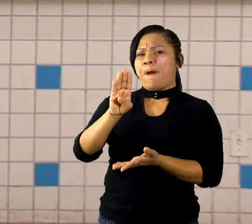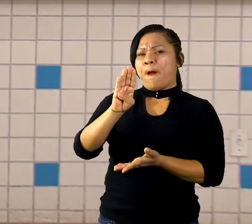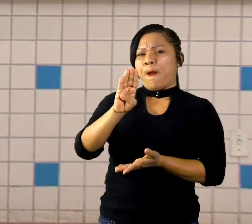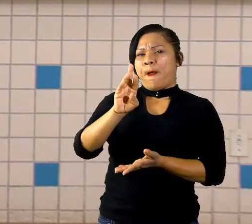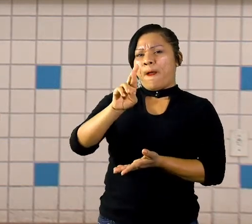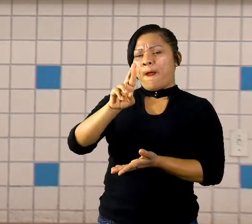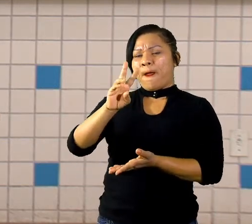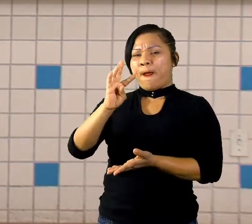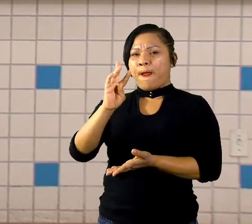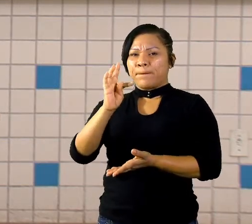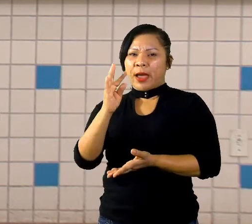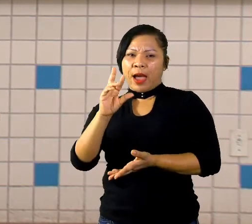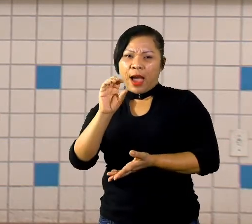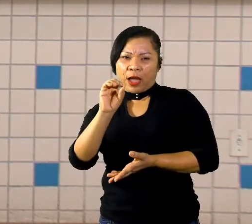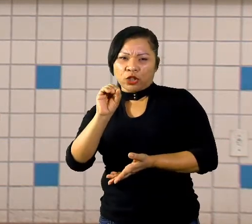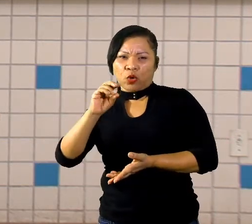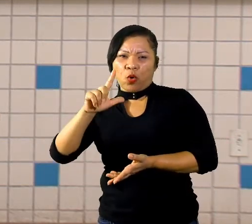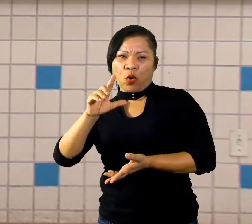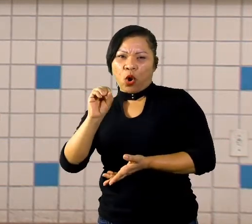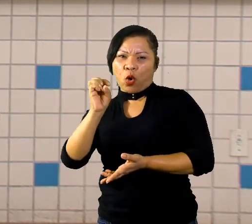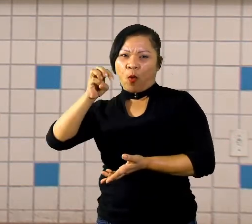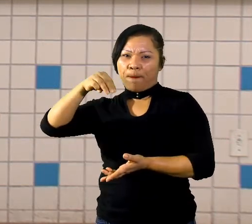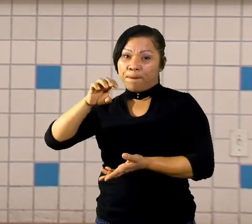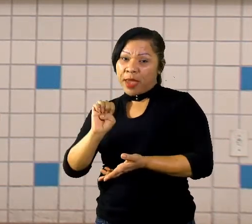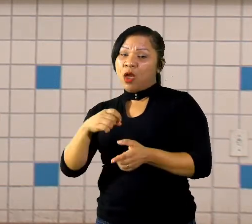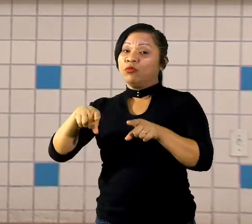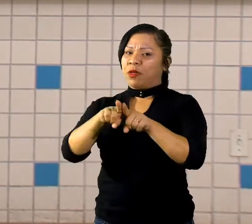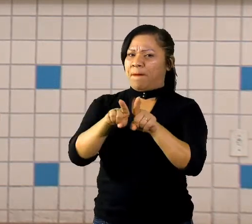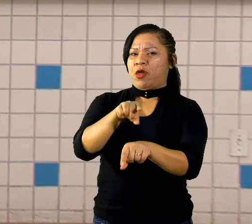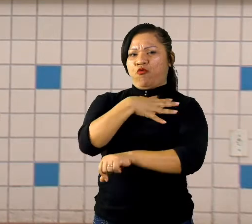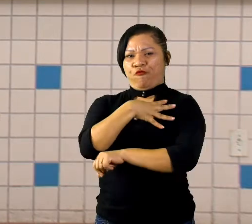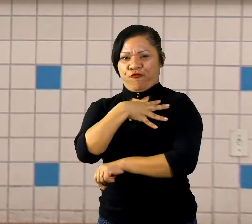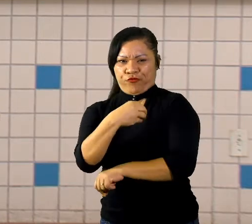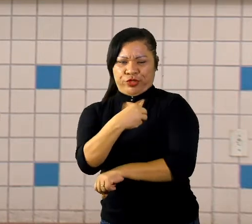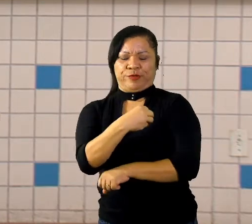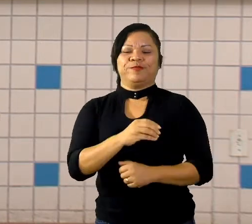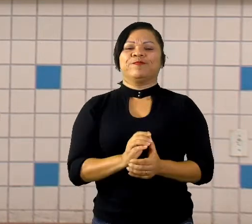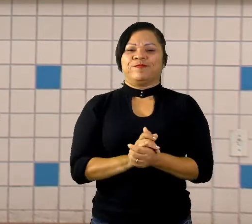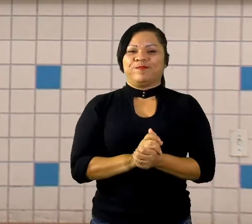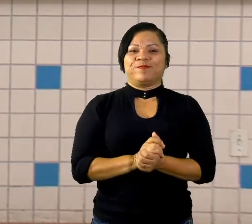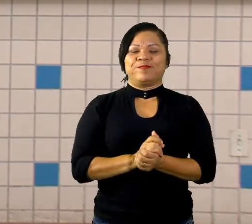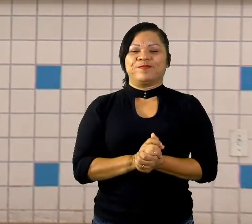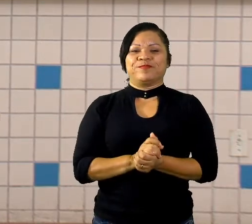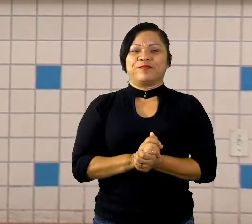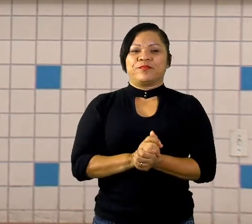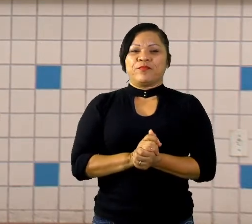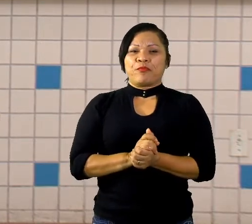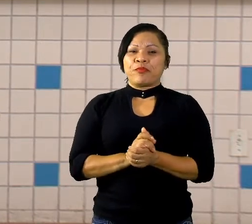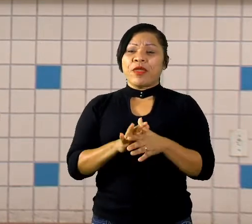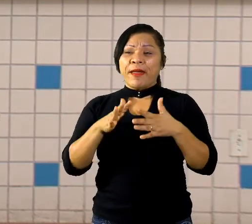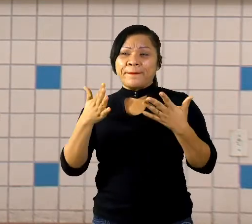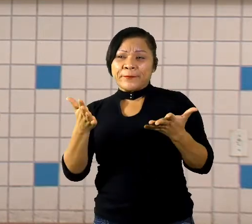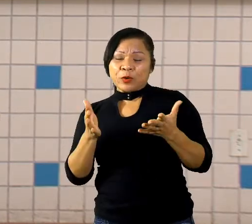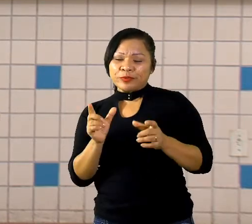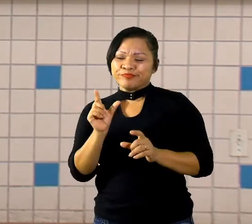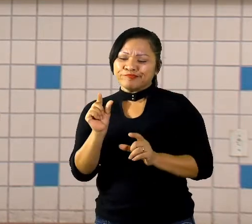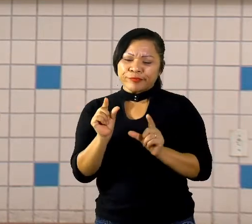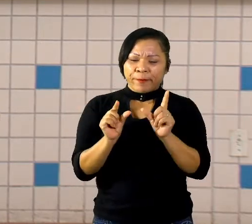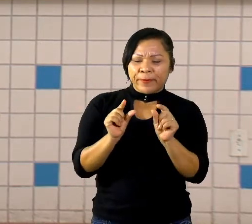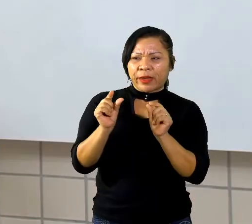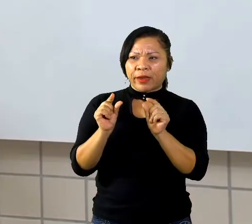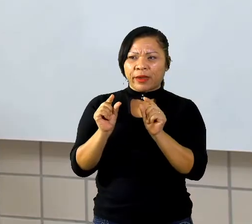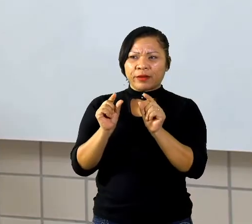pai, e também Bartolomeu Bueno da Silva, o filho. Bem, vamos com pequenos